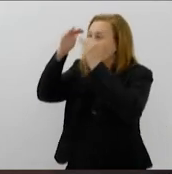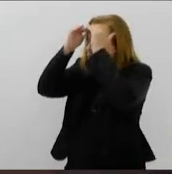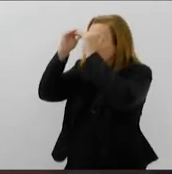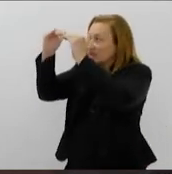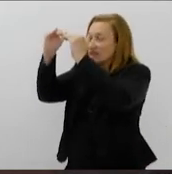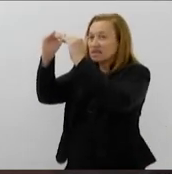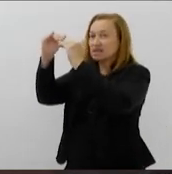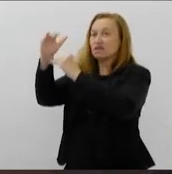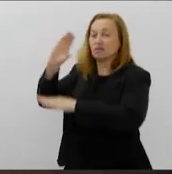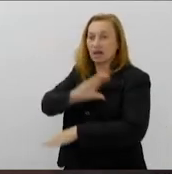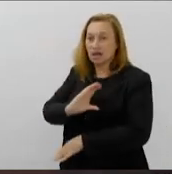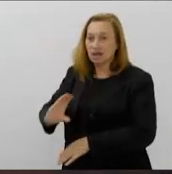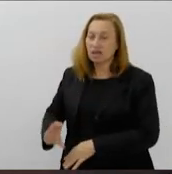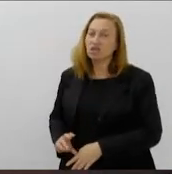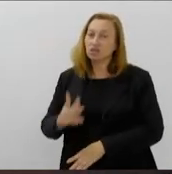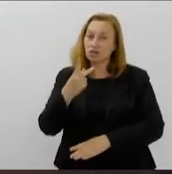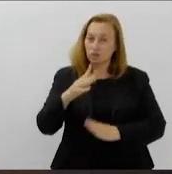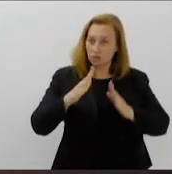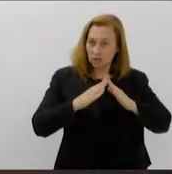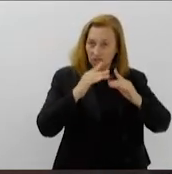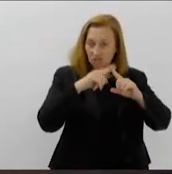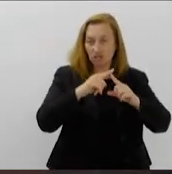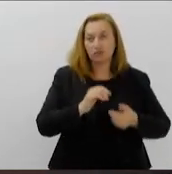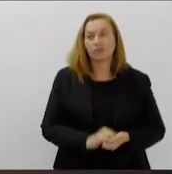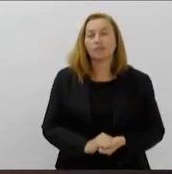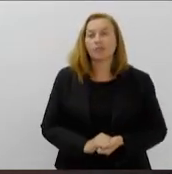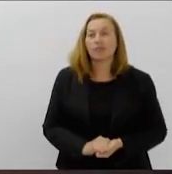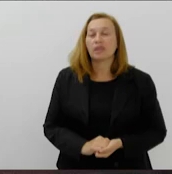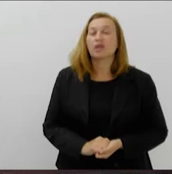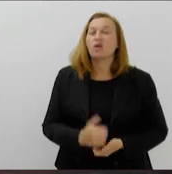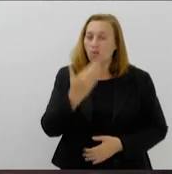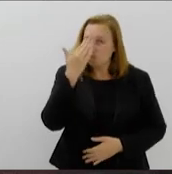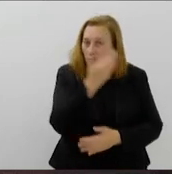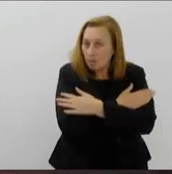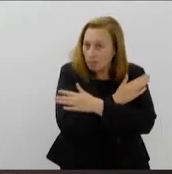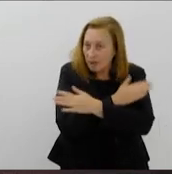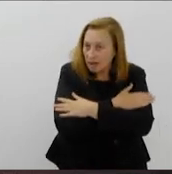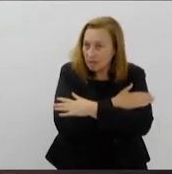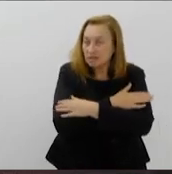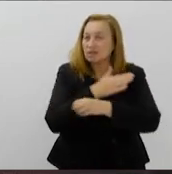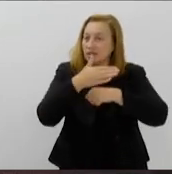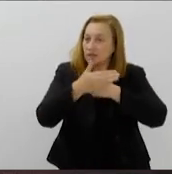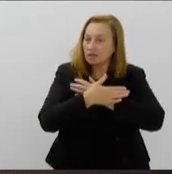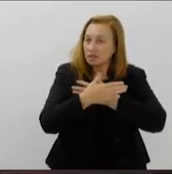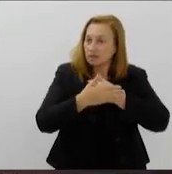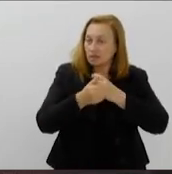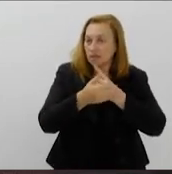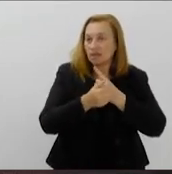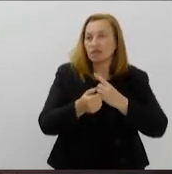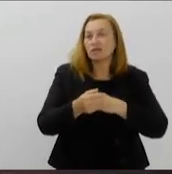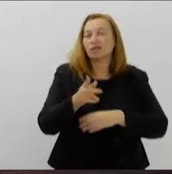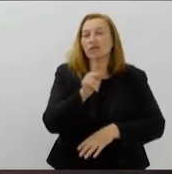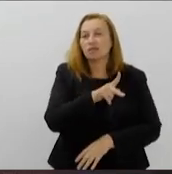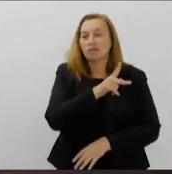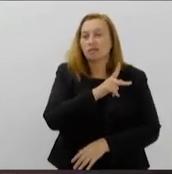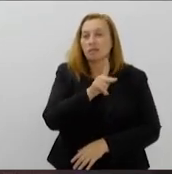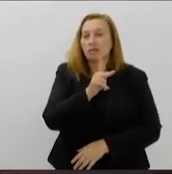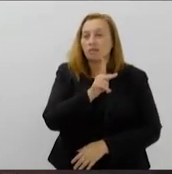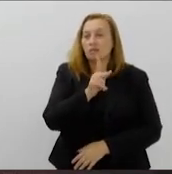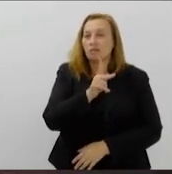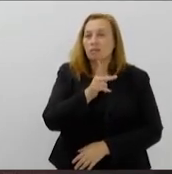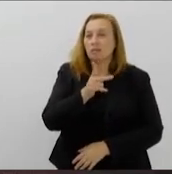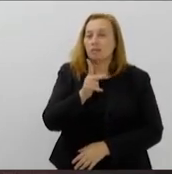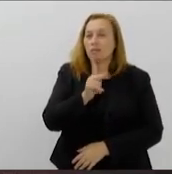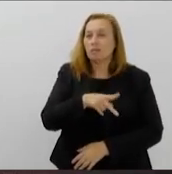Cristo e à sua Igreja. Um forte abraço, caríssimo padre, e estou à disposição para